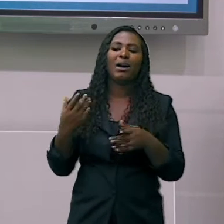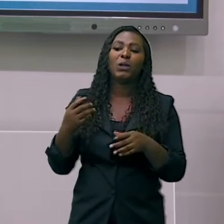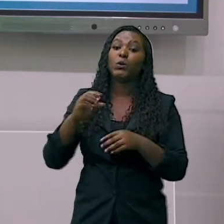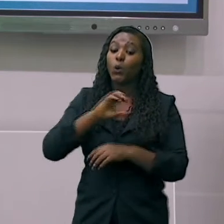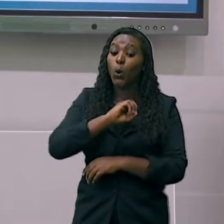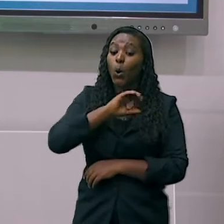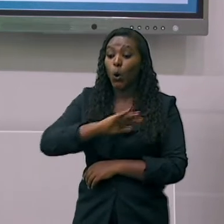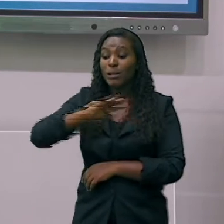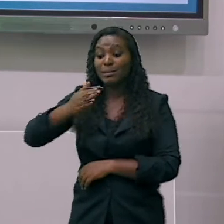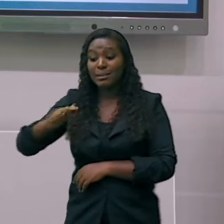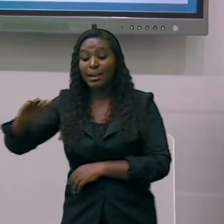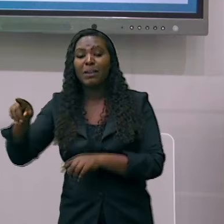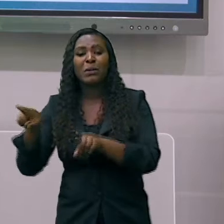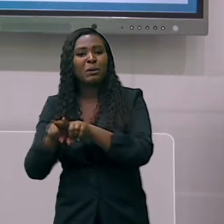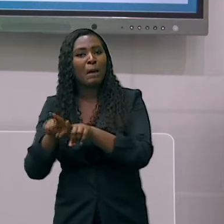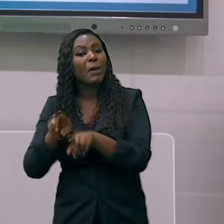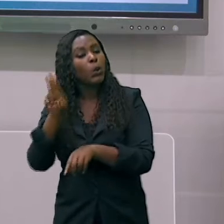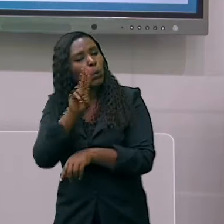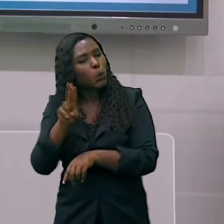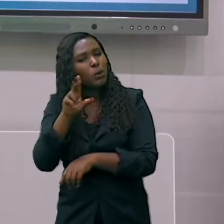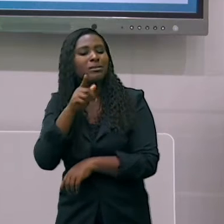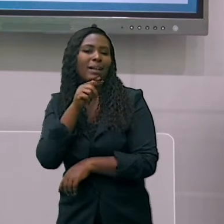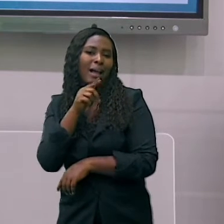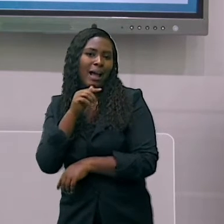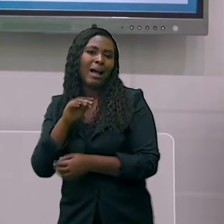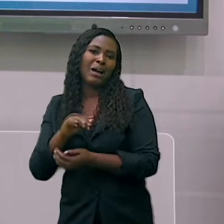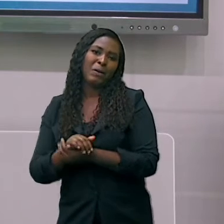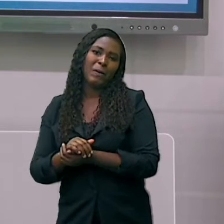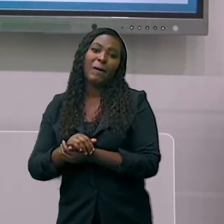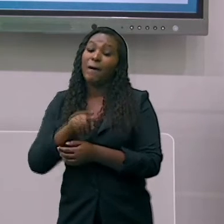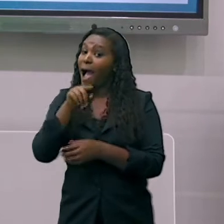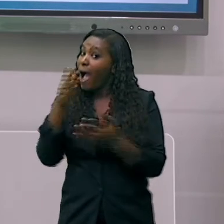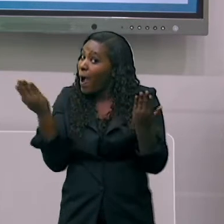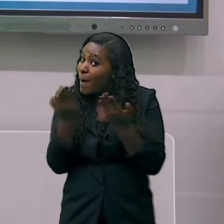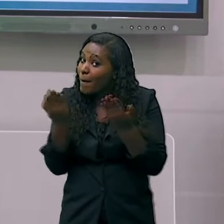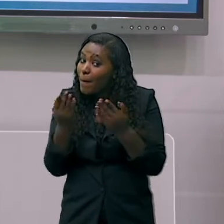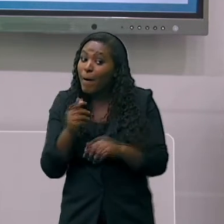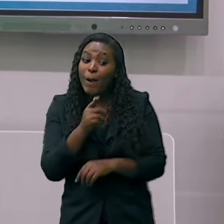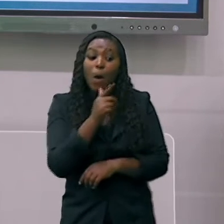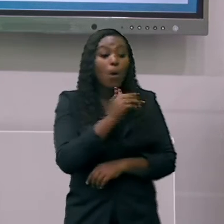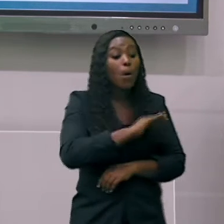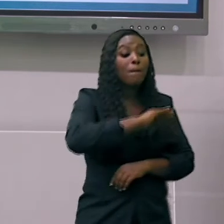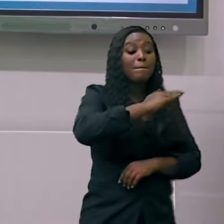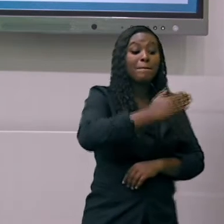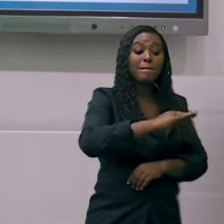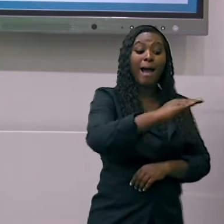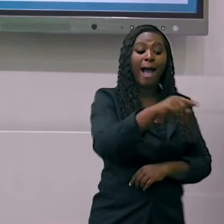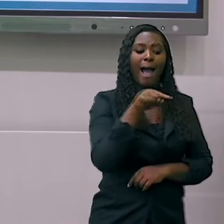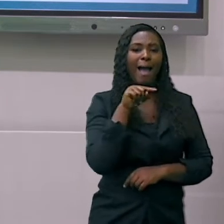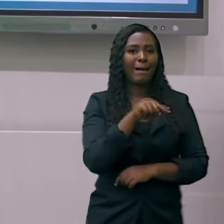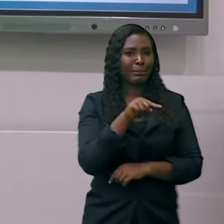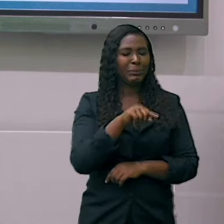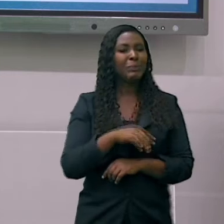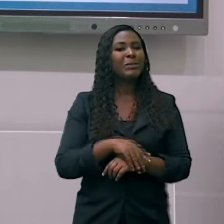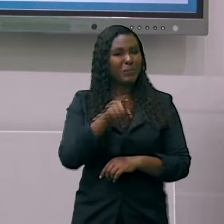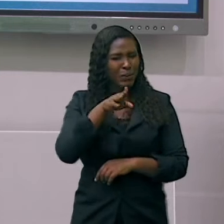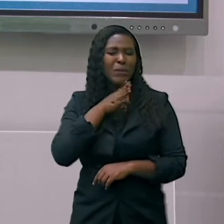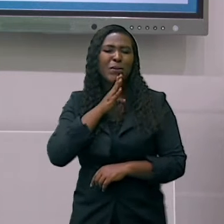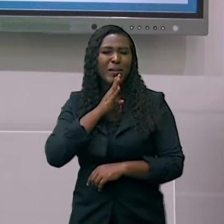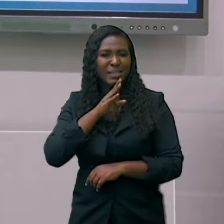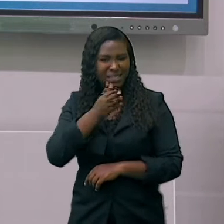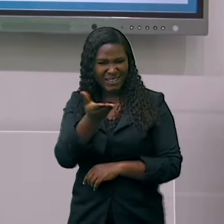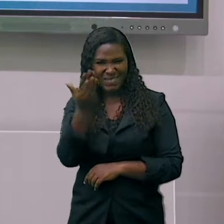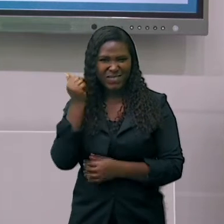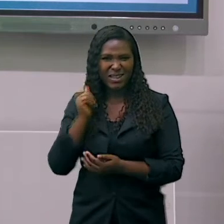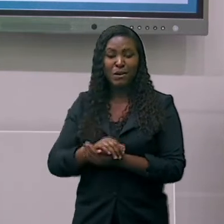iremos conhecer algumas classificações dos mares. Você já visitou